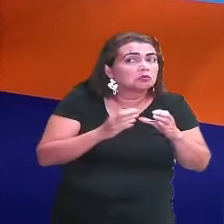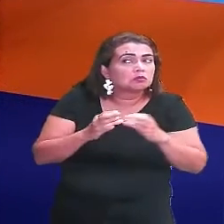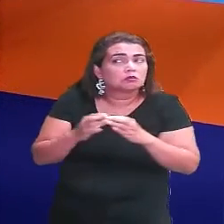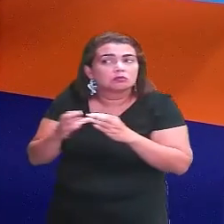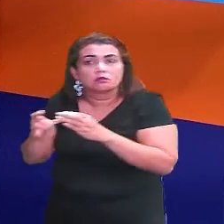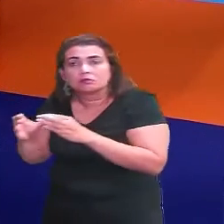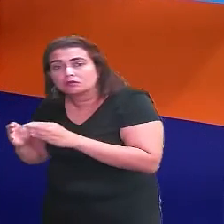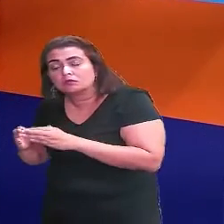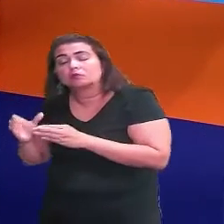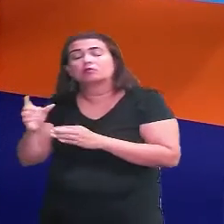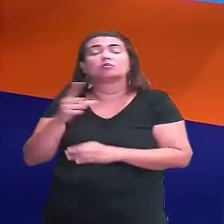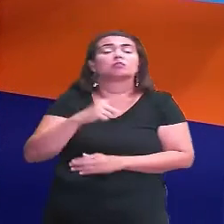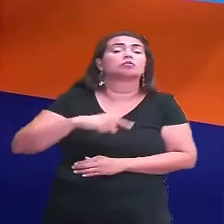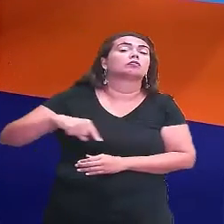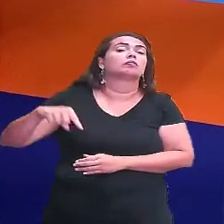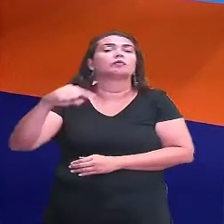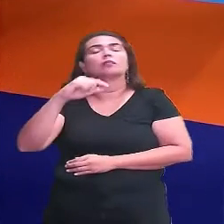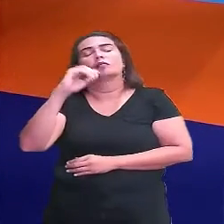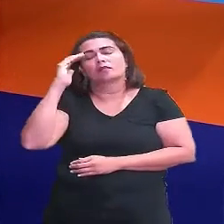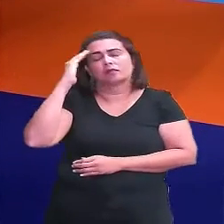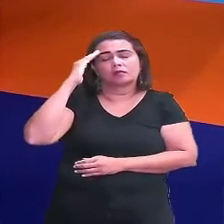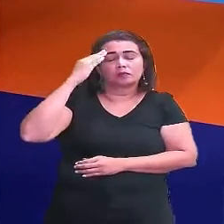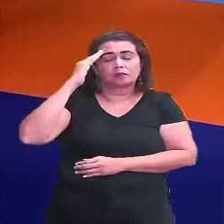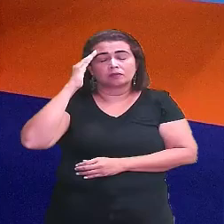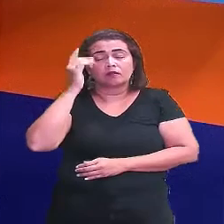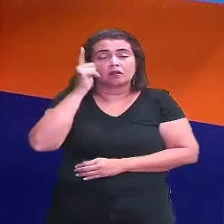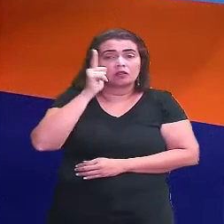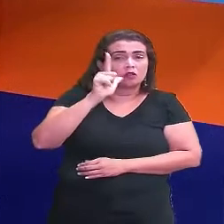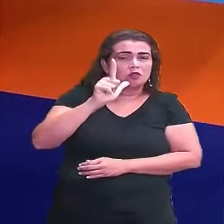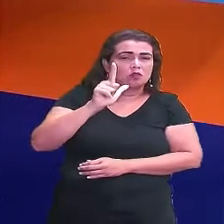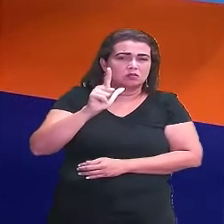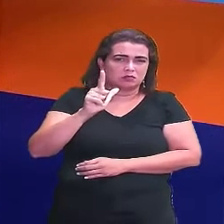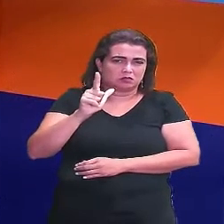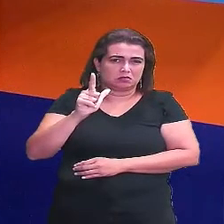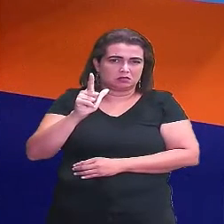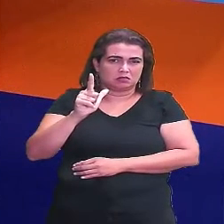é dessa forma que a gente vai poder classificar,